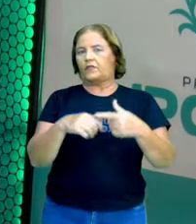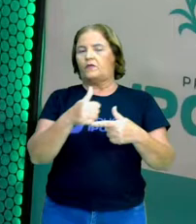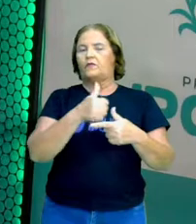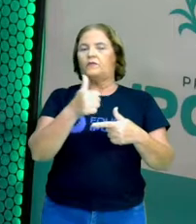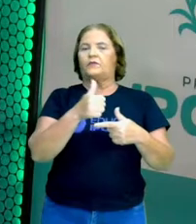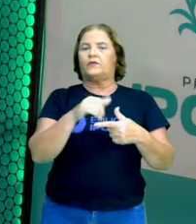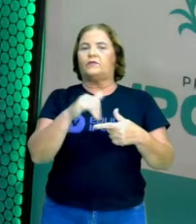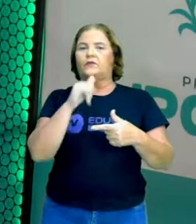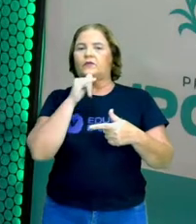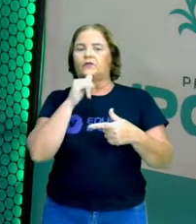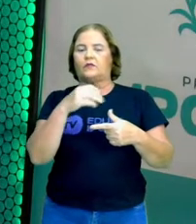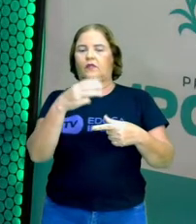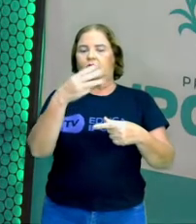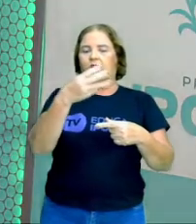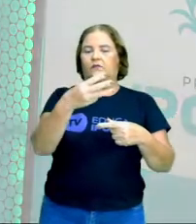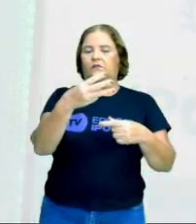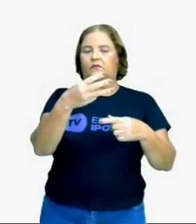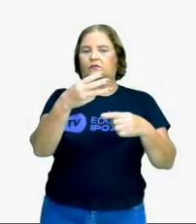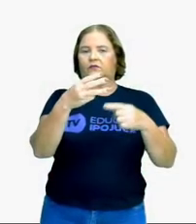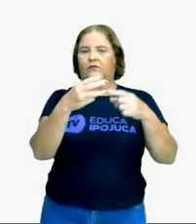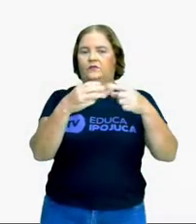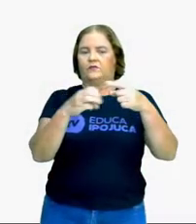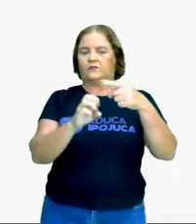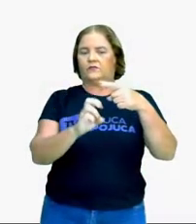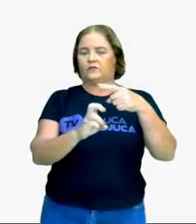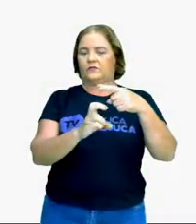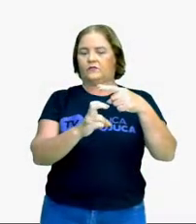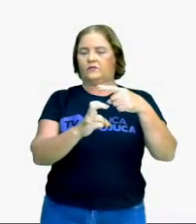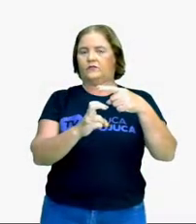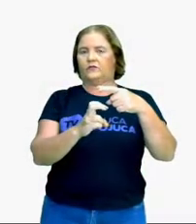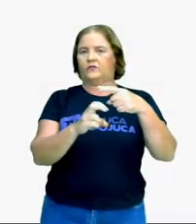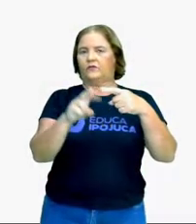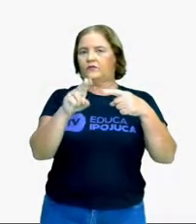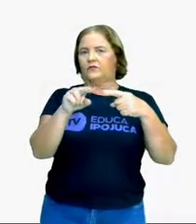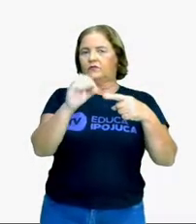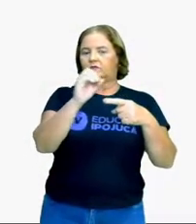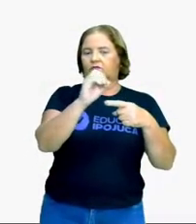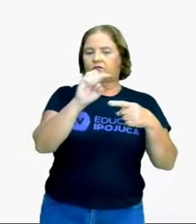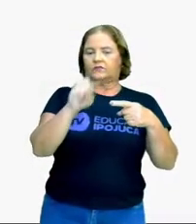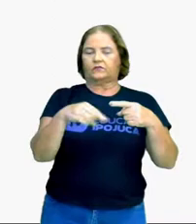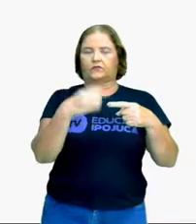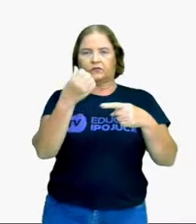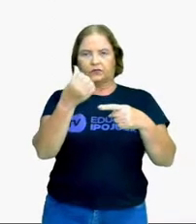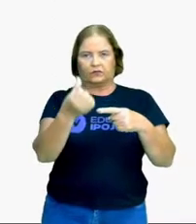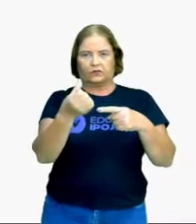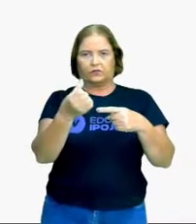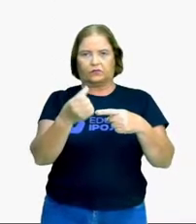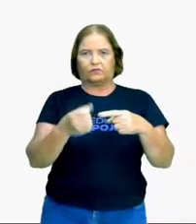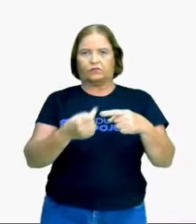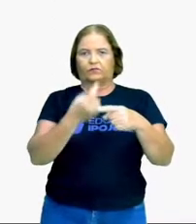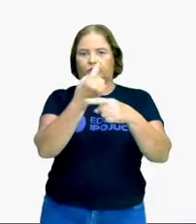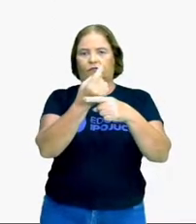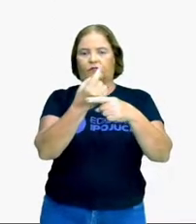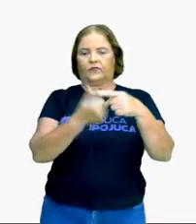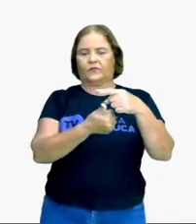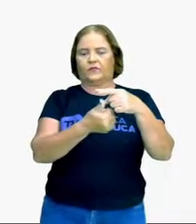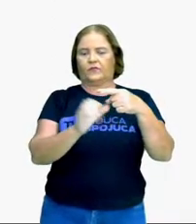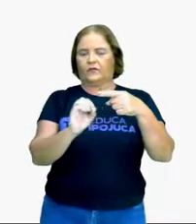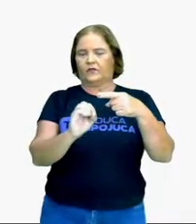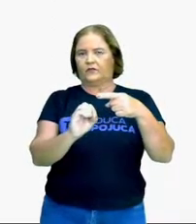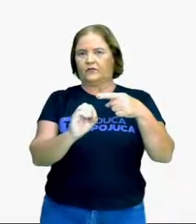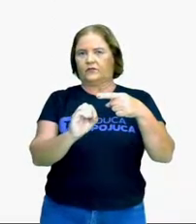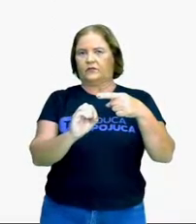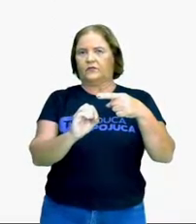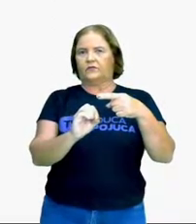primeiro exemplo, 3 quintos, ficará 0,6. Você já aprendeu isso. Um décimo,